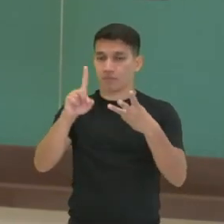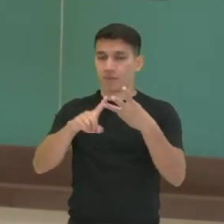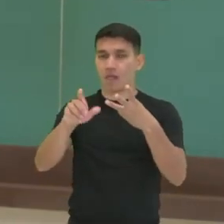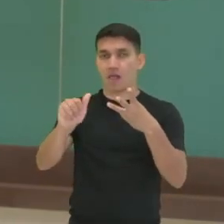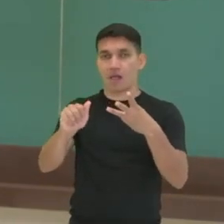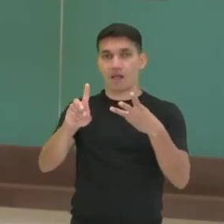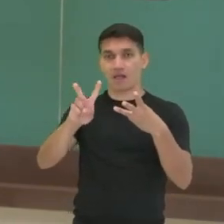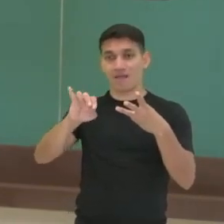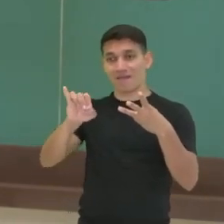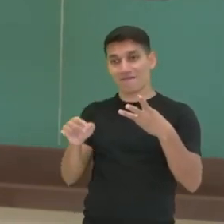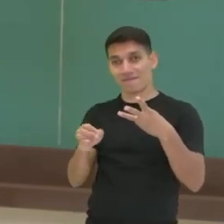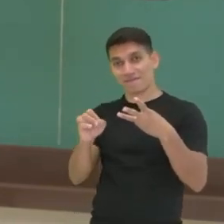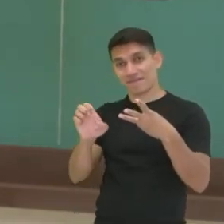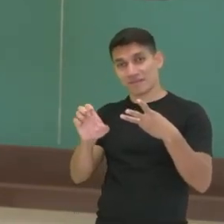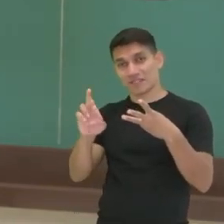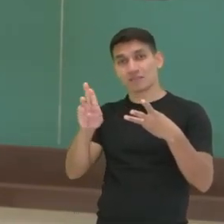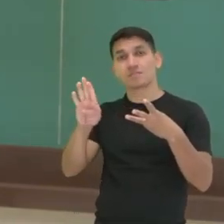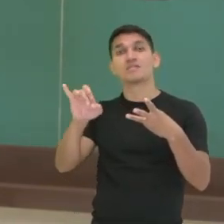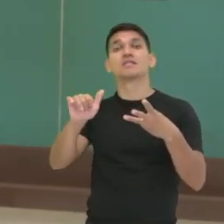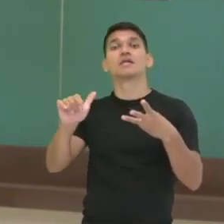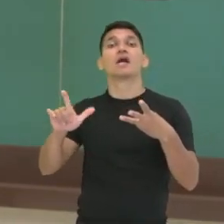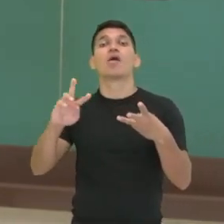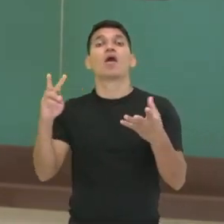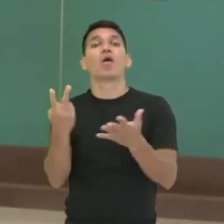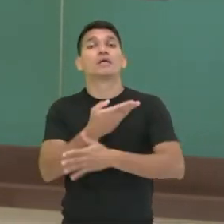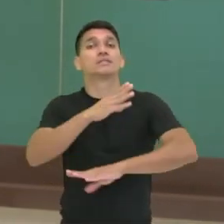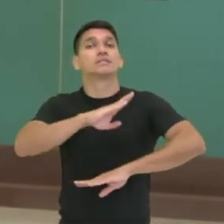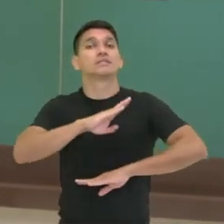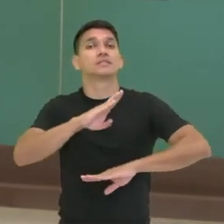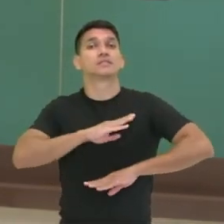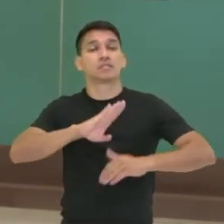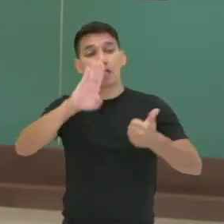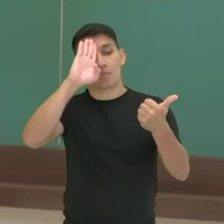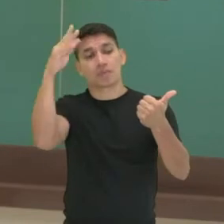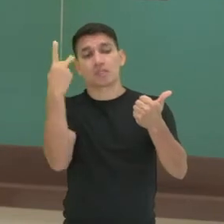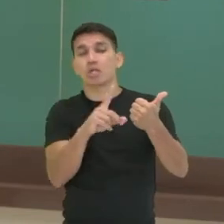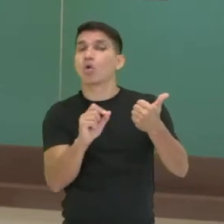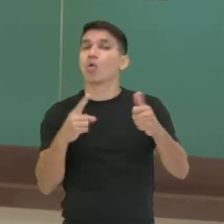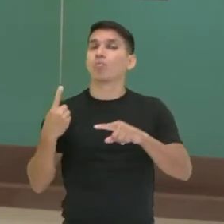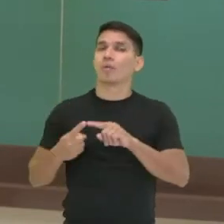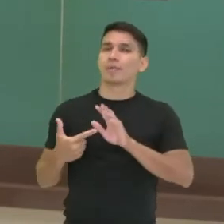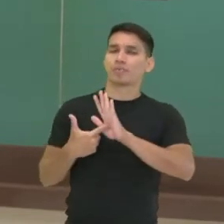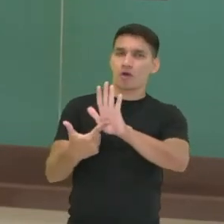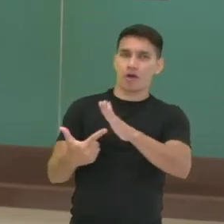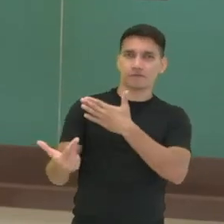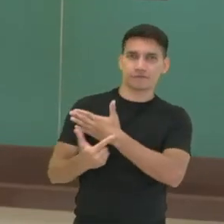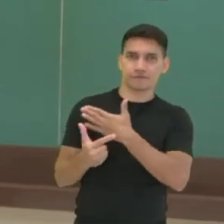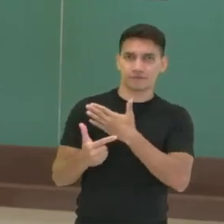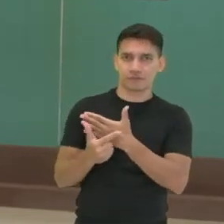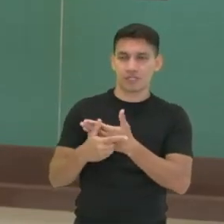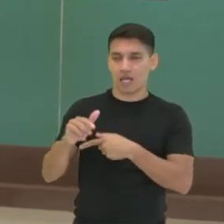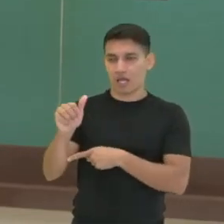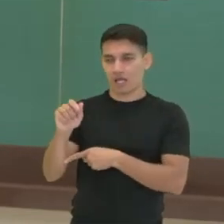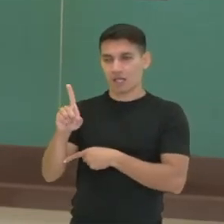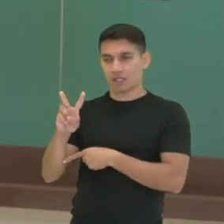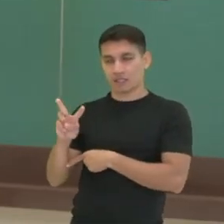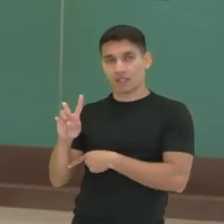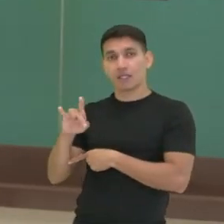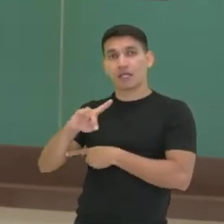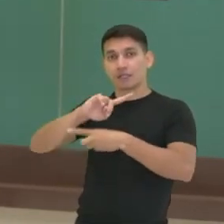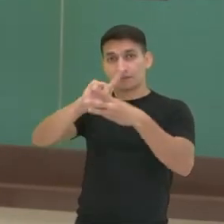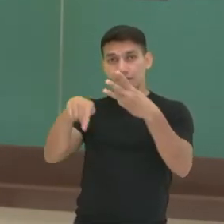ela vai trazer a circunstância da oração principal, porque ela tem a função de advérbio. Então, nós temos